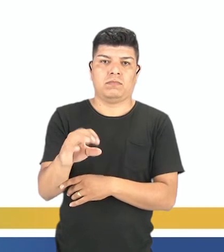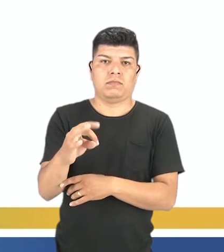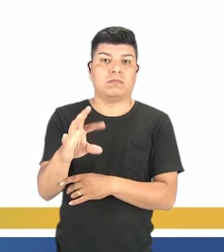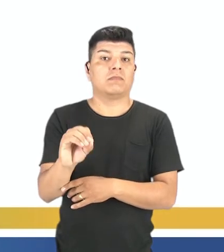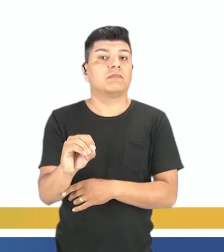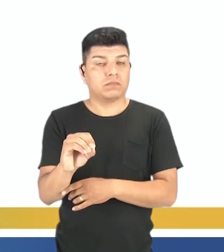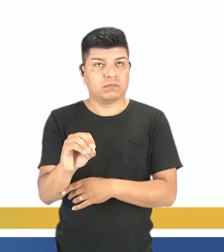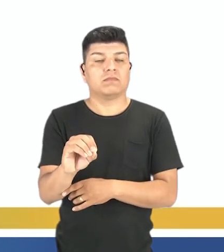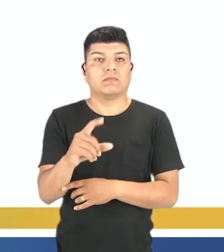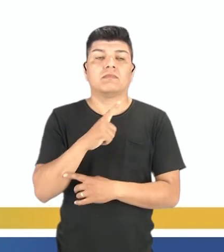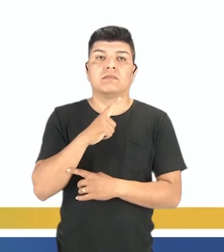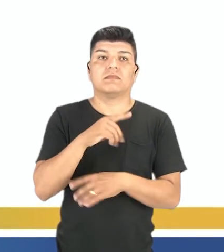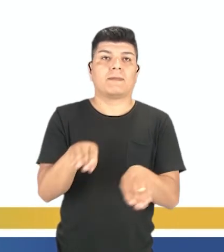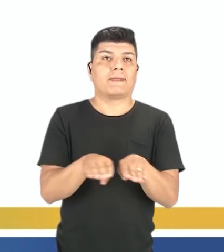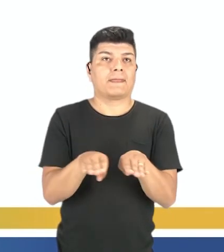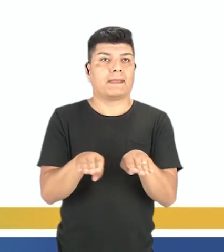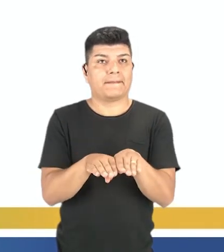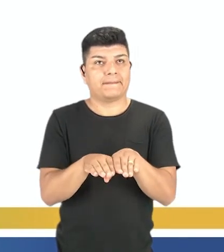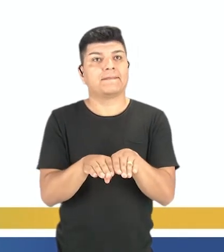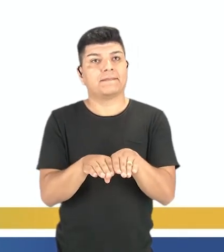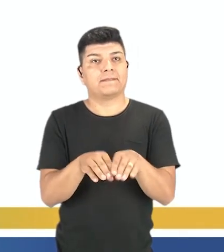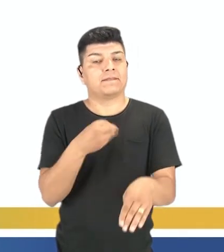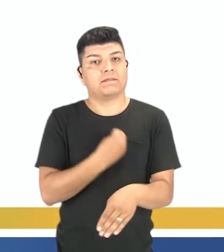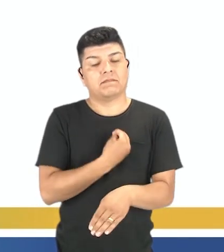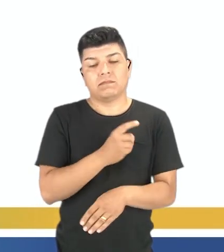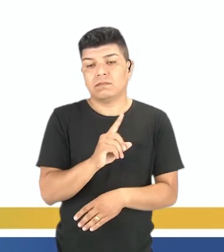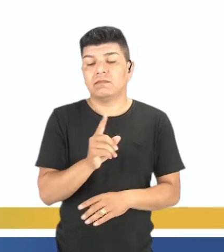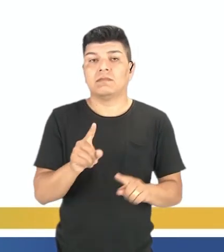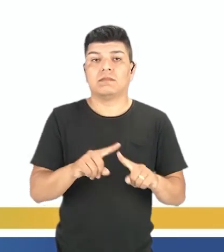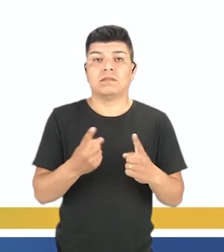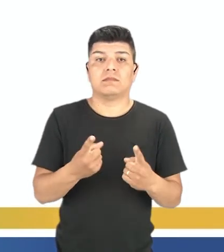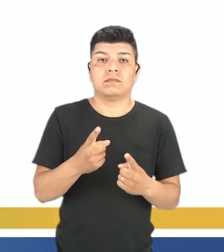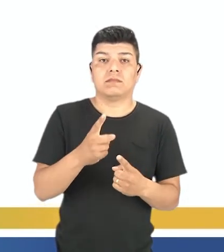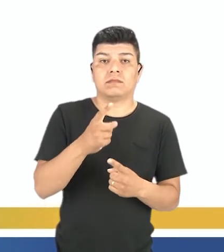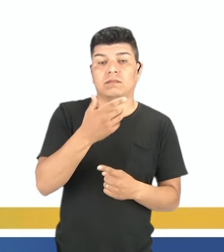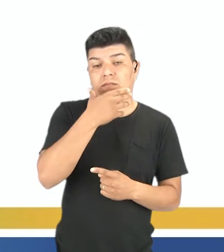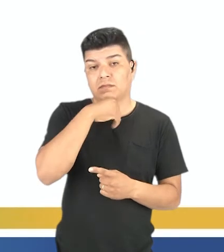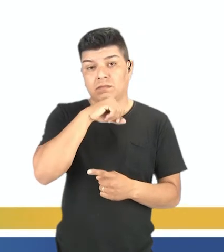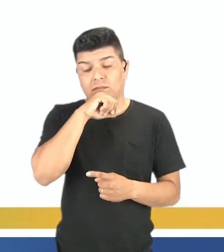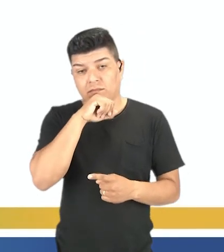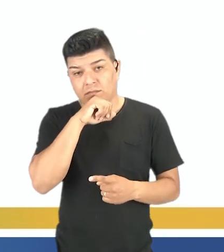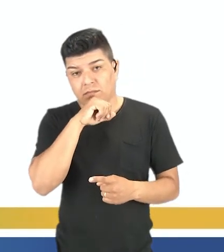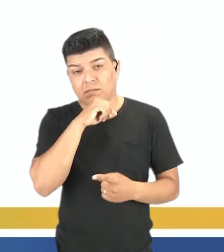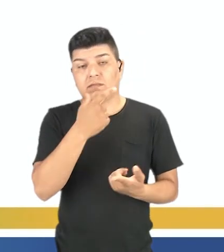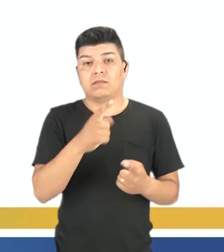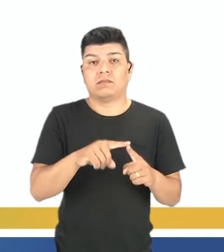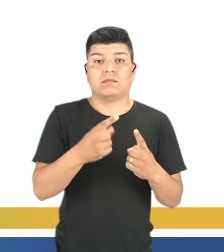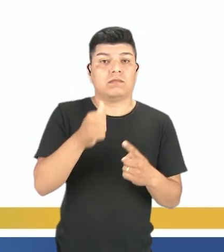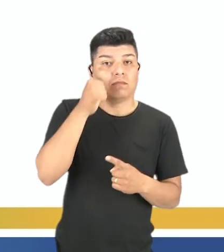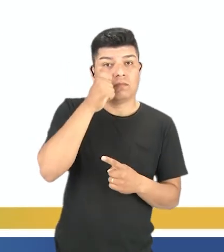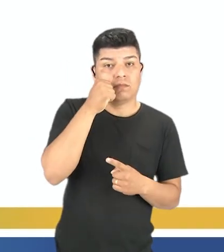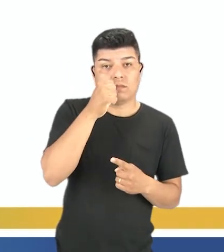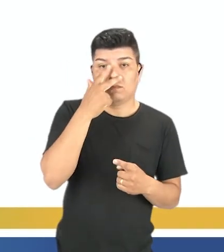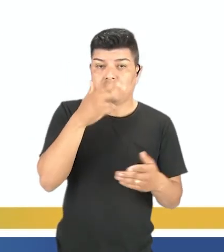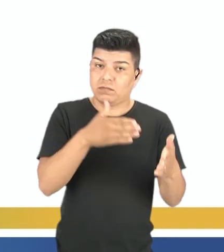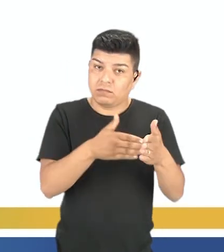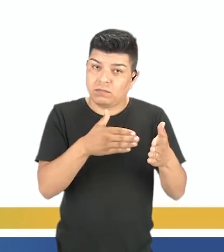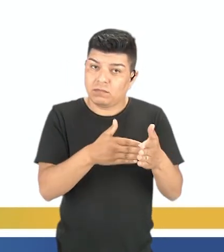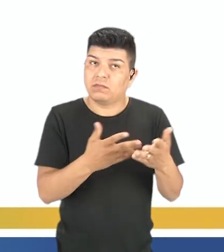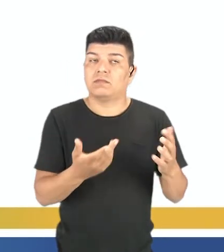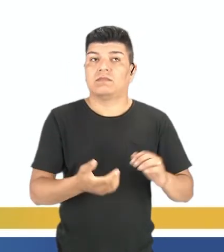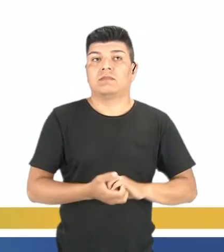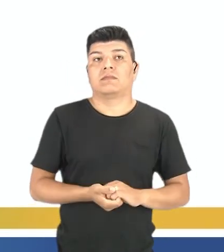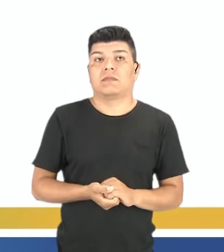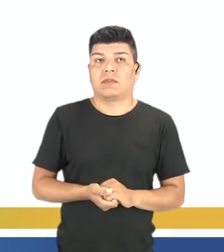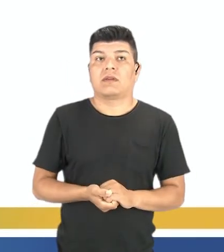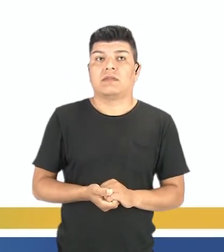também essa heterozigose não presente. Eu posso ter um pai dominante, mas uma mulher totalmente recessiva,